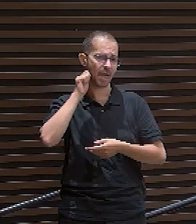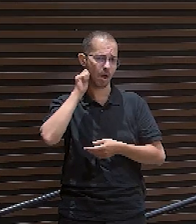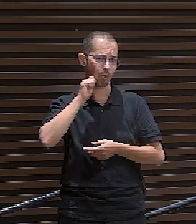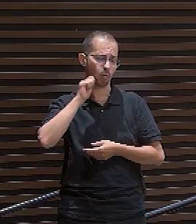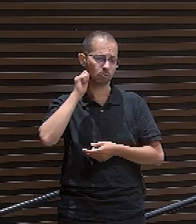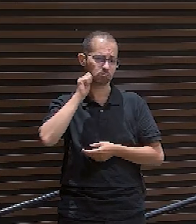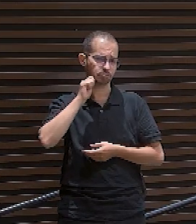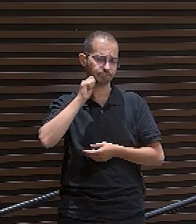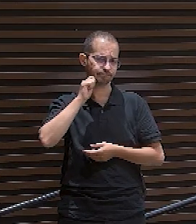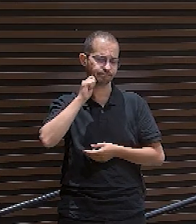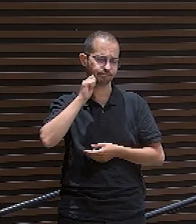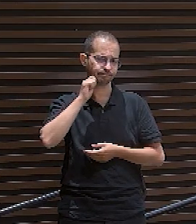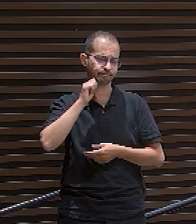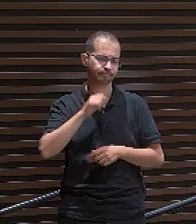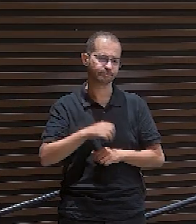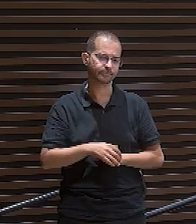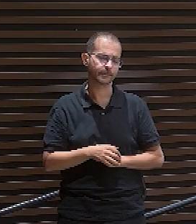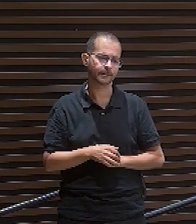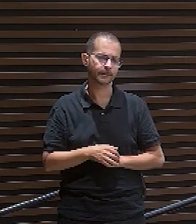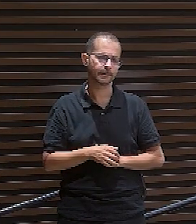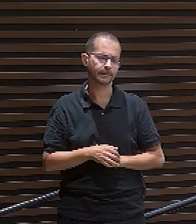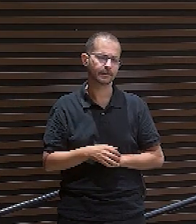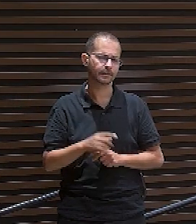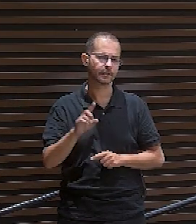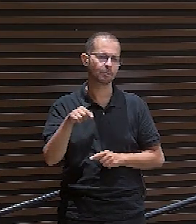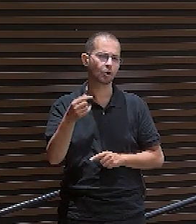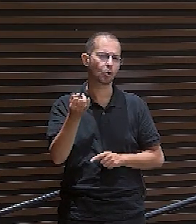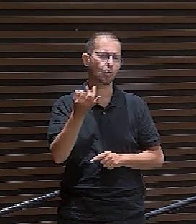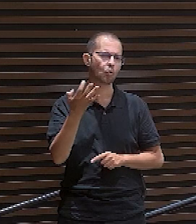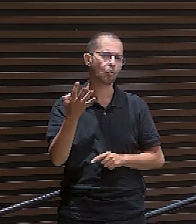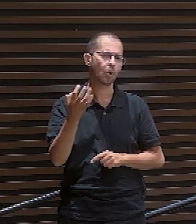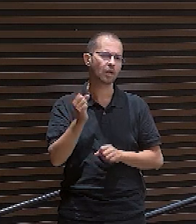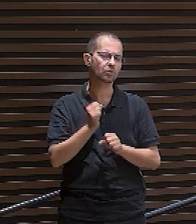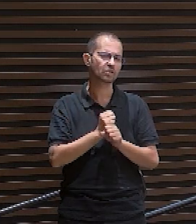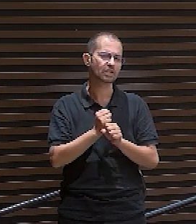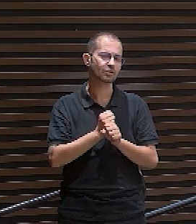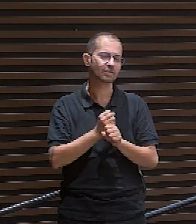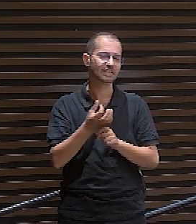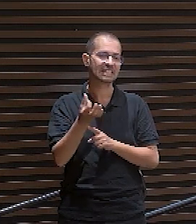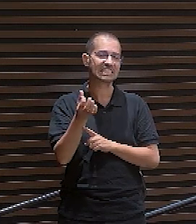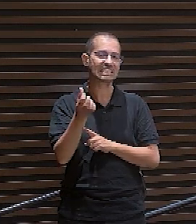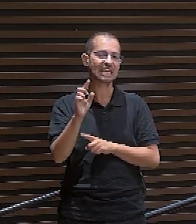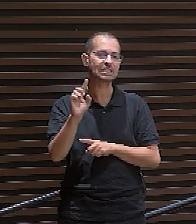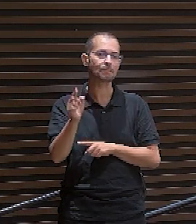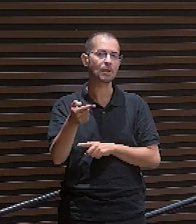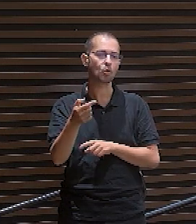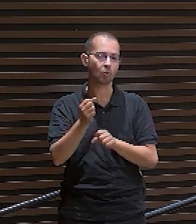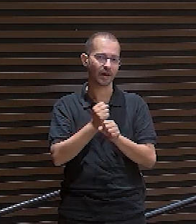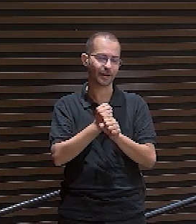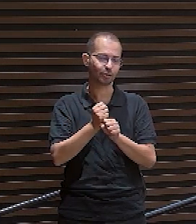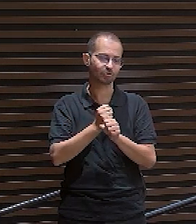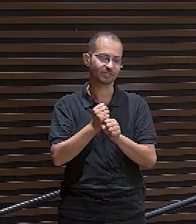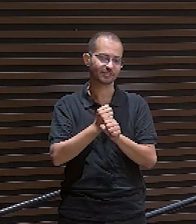Depois de quantos anos? 6.000 anos.